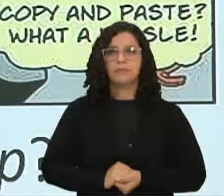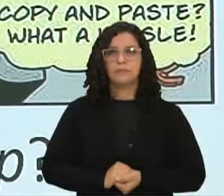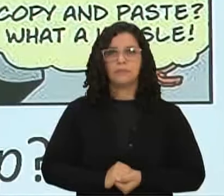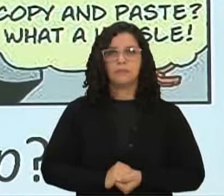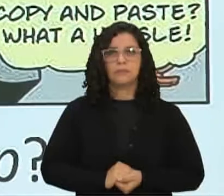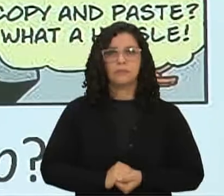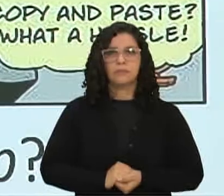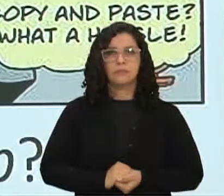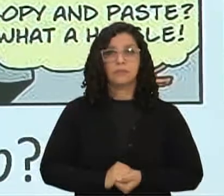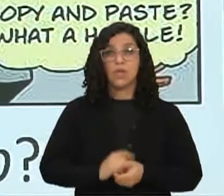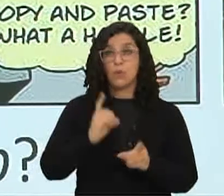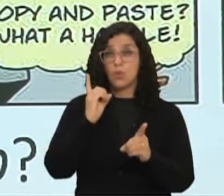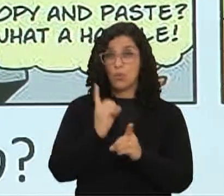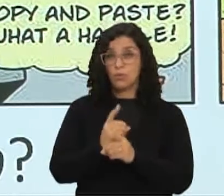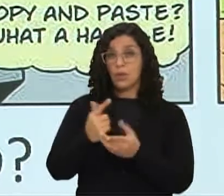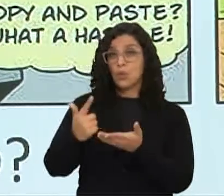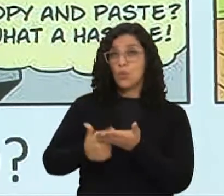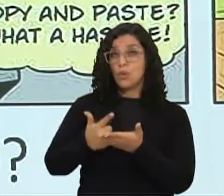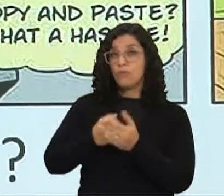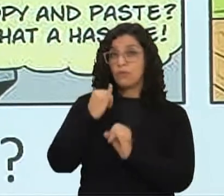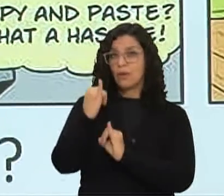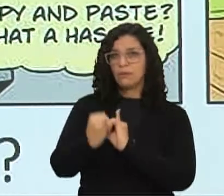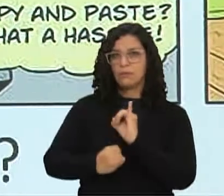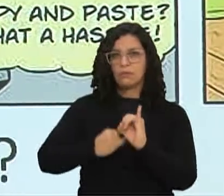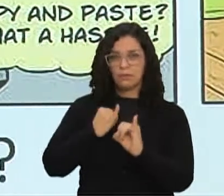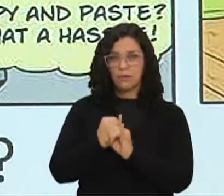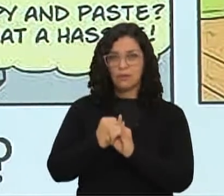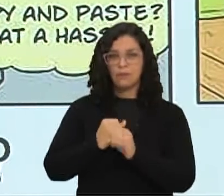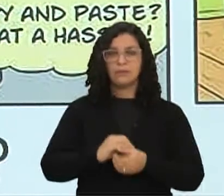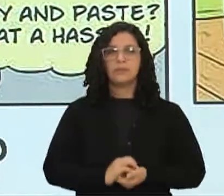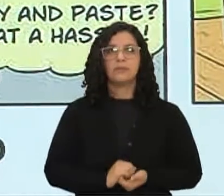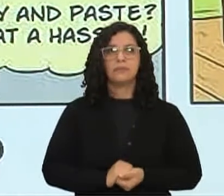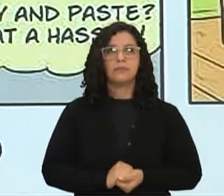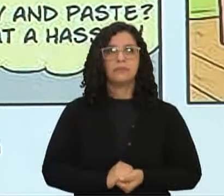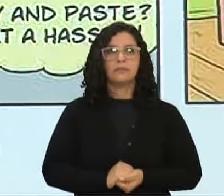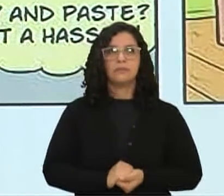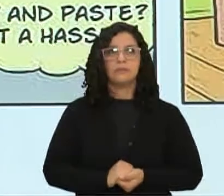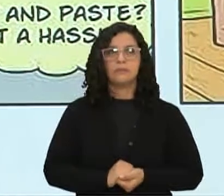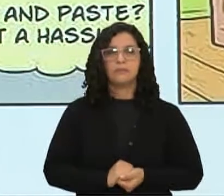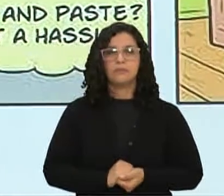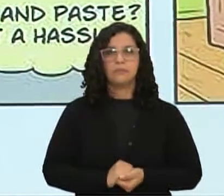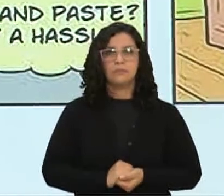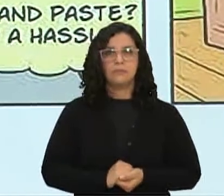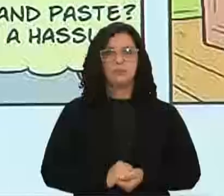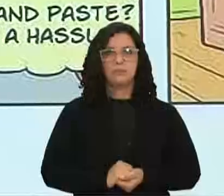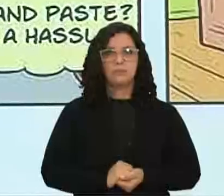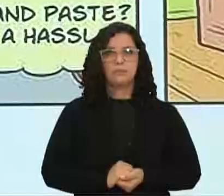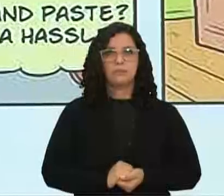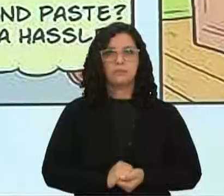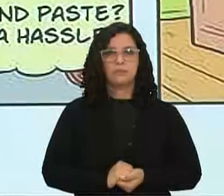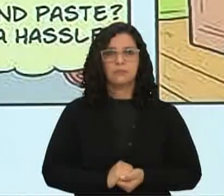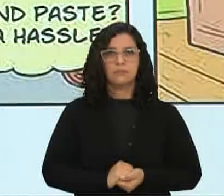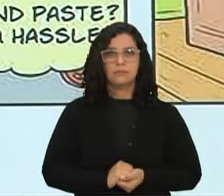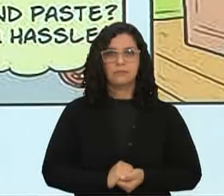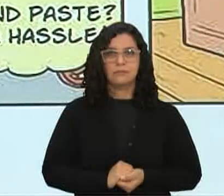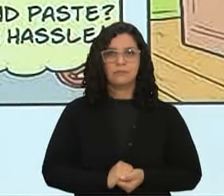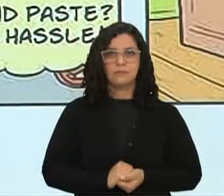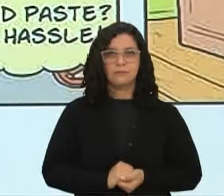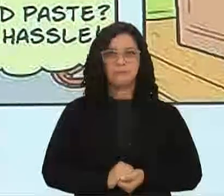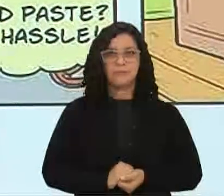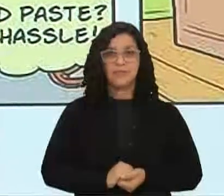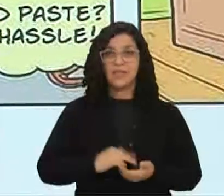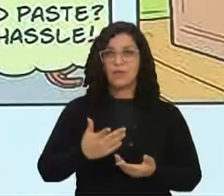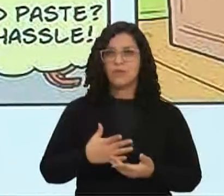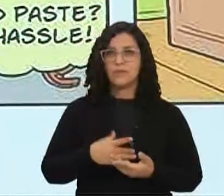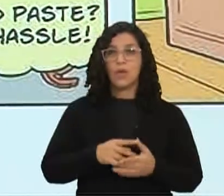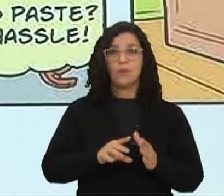book online. Eu encontrei aquele livro online. I only have to copy and paste and the project is done.